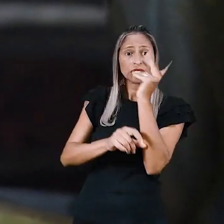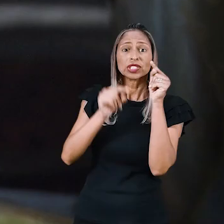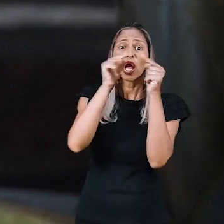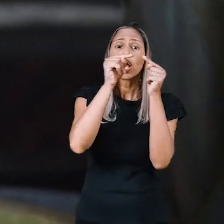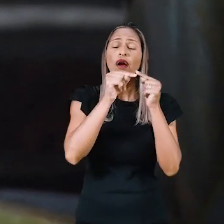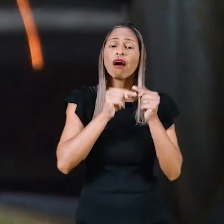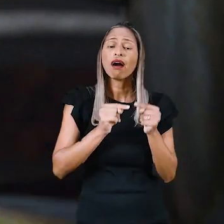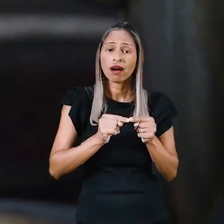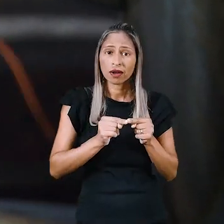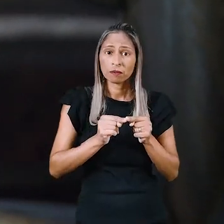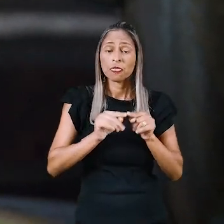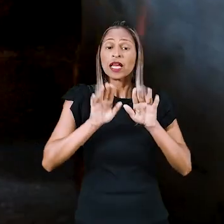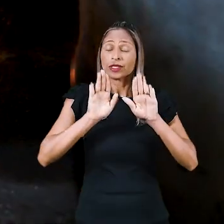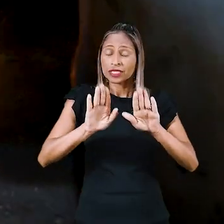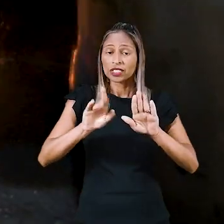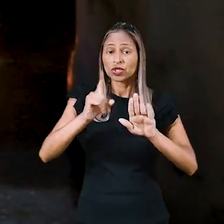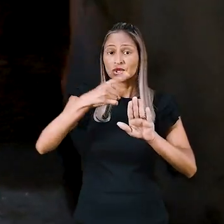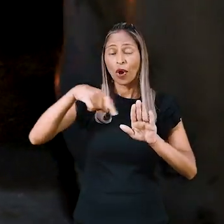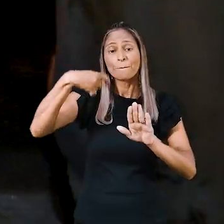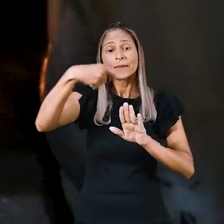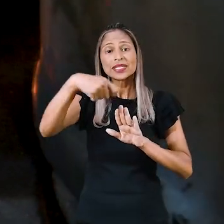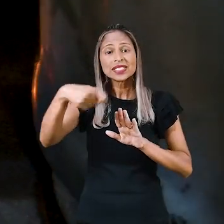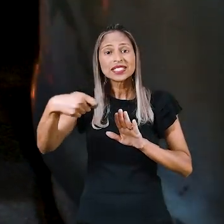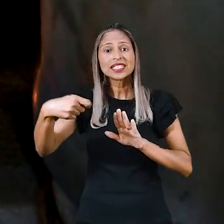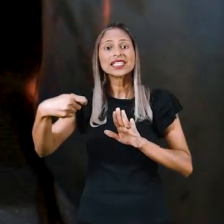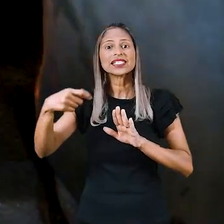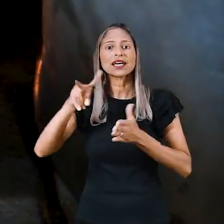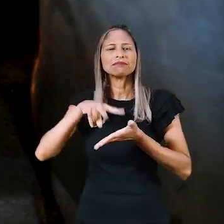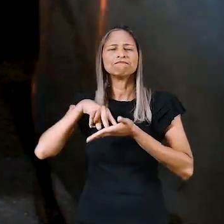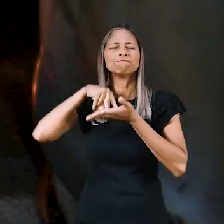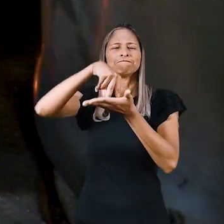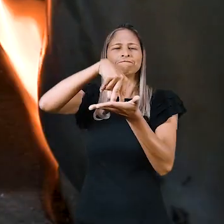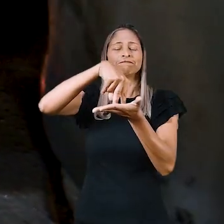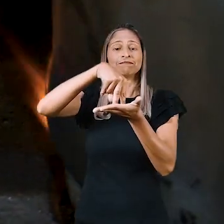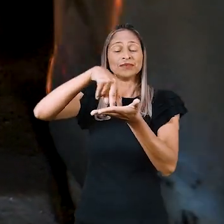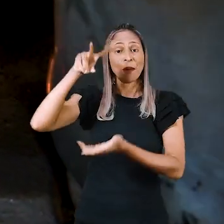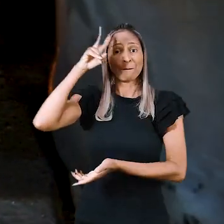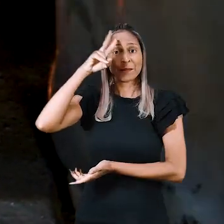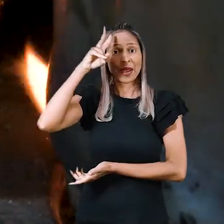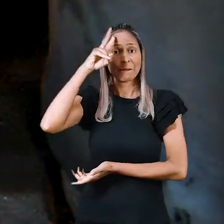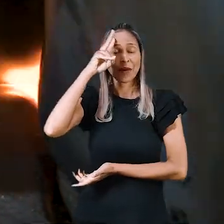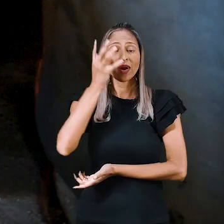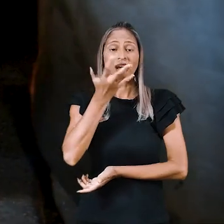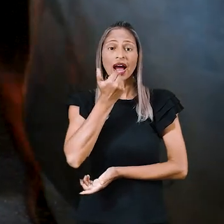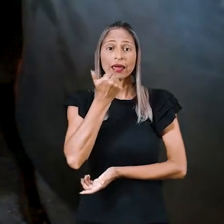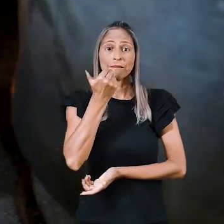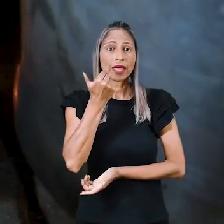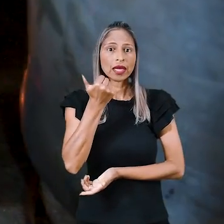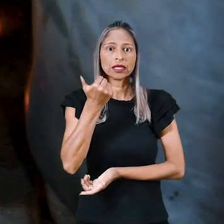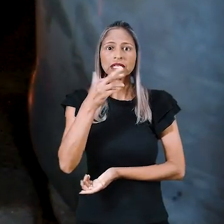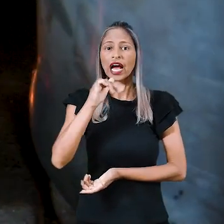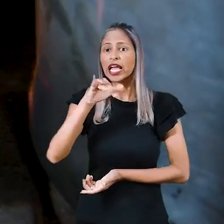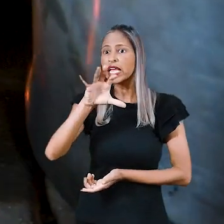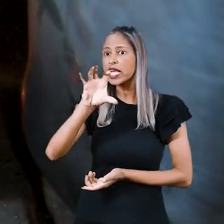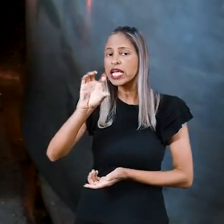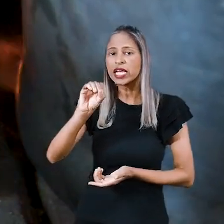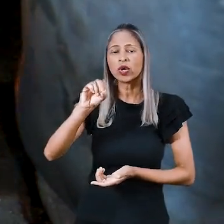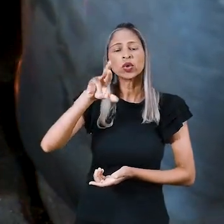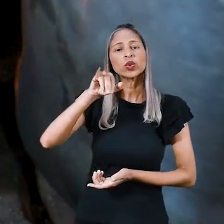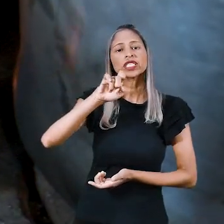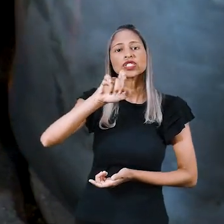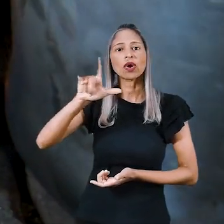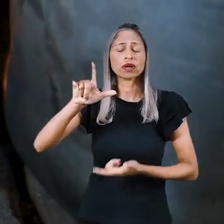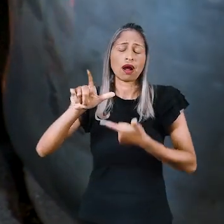espécies, algumas dessas plantas. No entanto, a gente precisa sobrepor essa memória, porque são alimentos extremamente